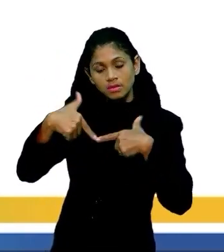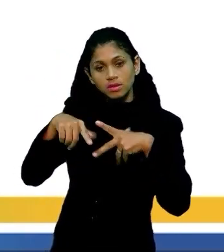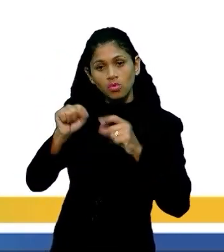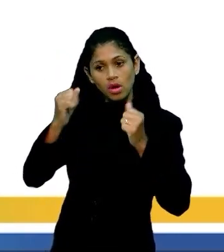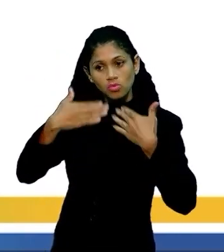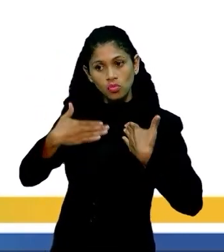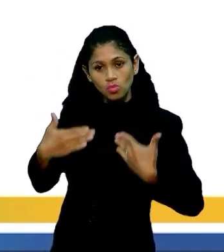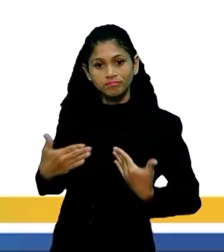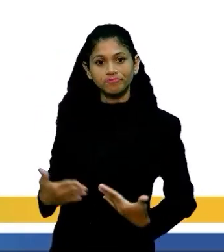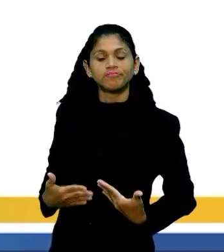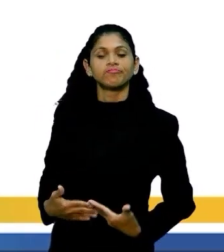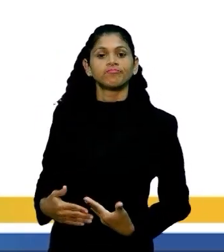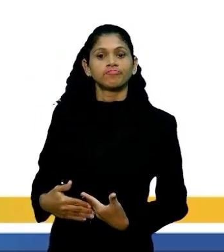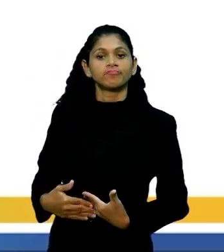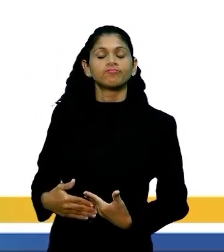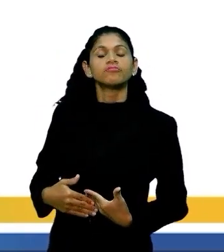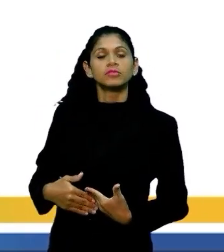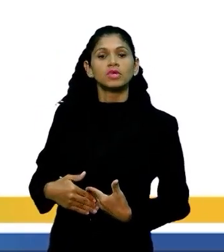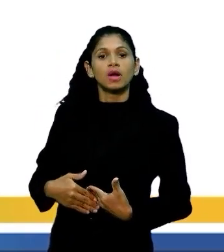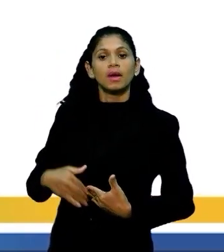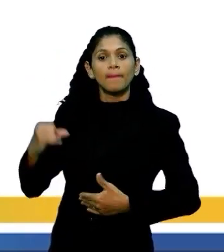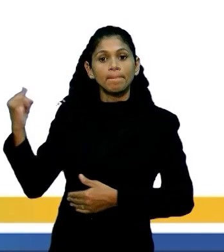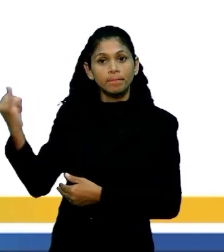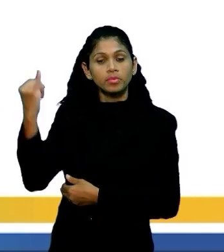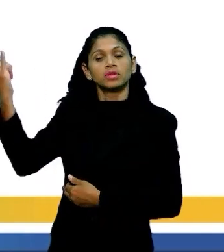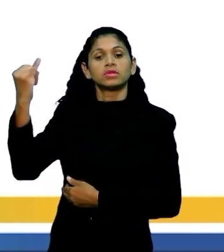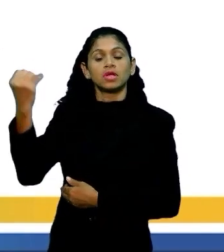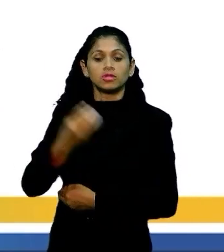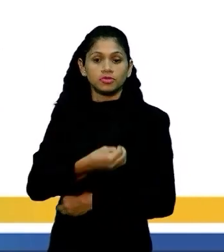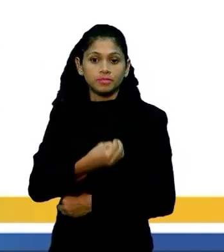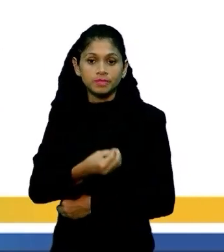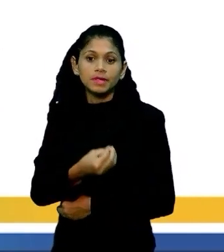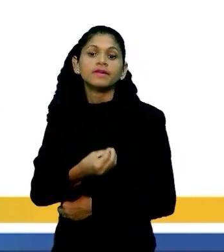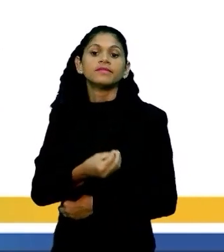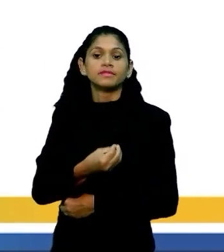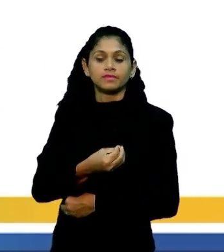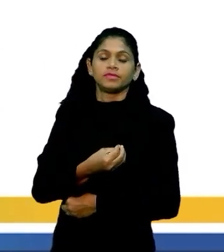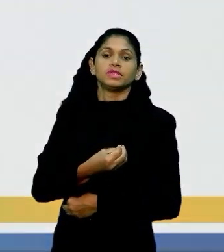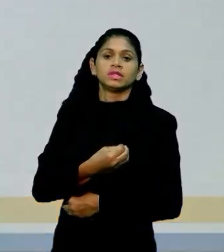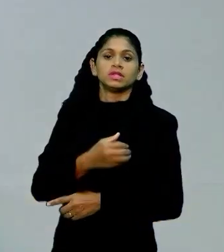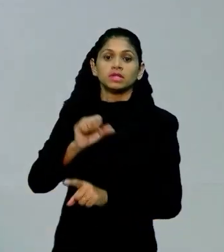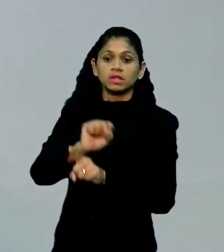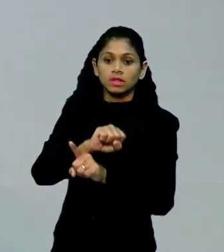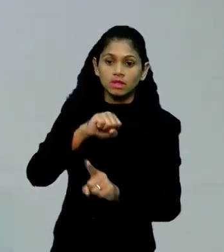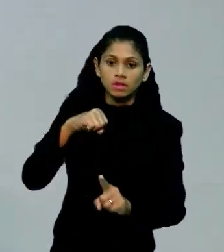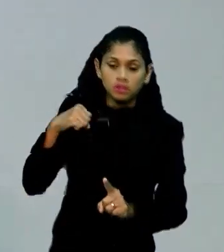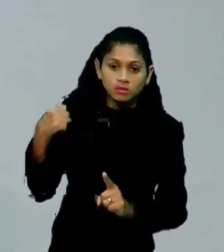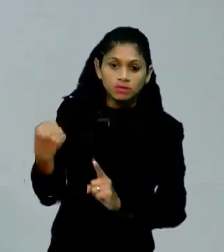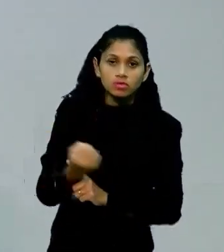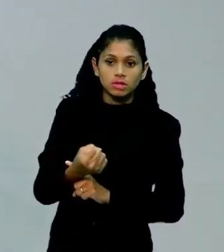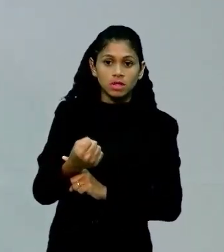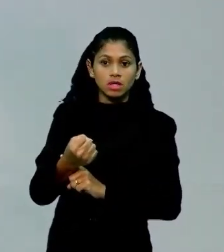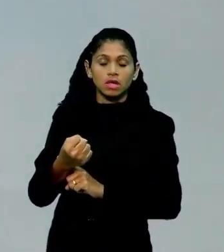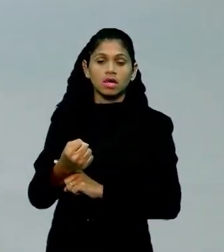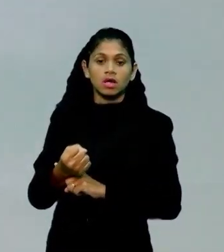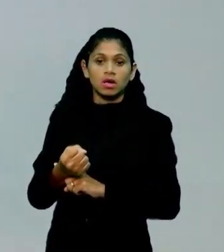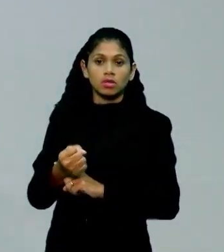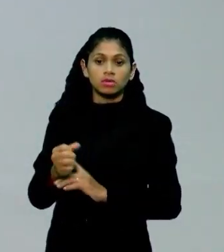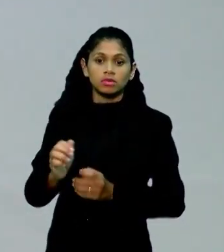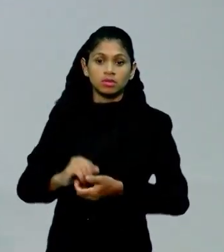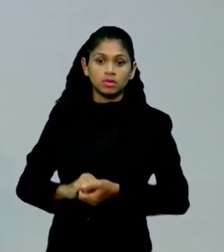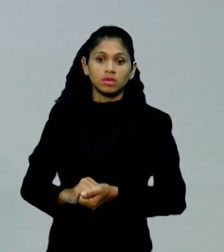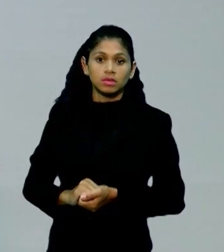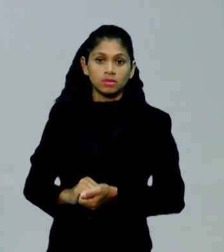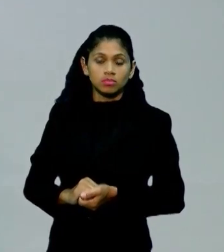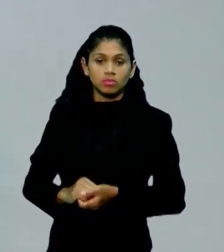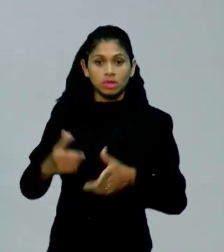própria e para a própria vida integradora social e formadora de identidade Então Volta para mim linguagem